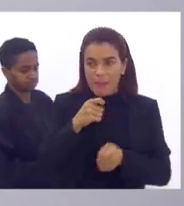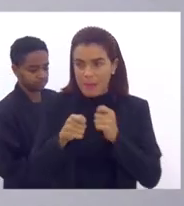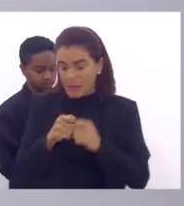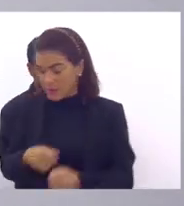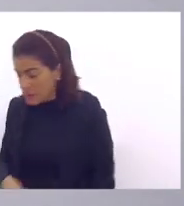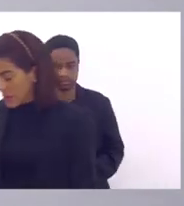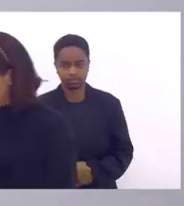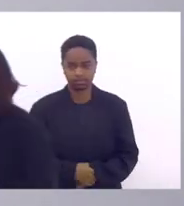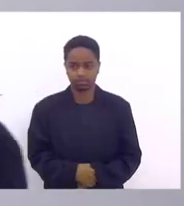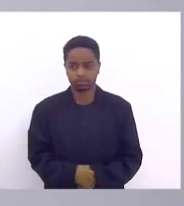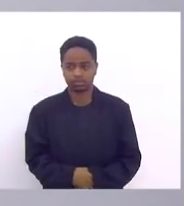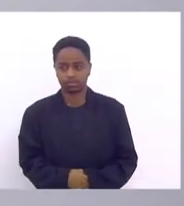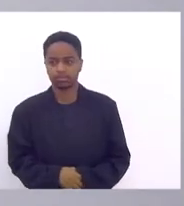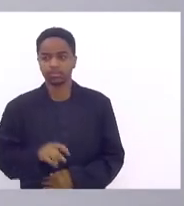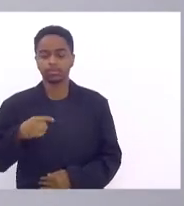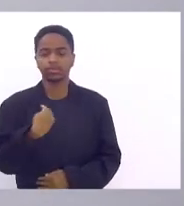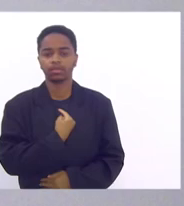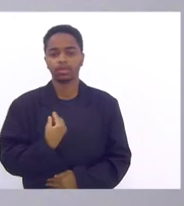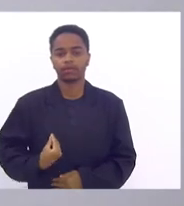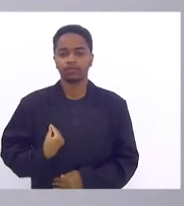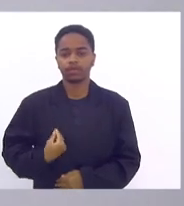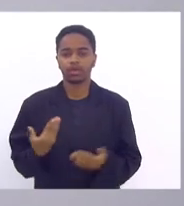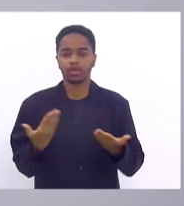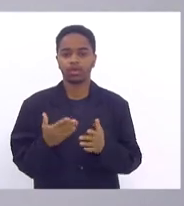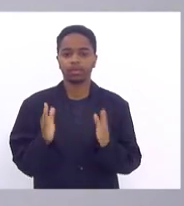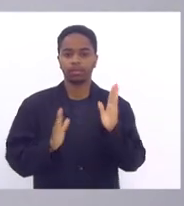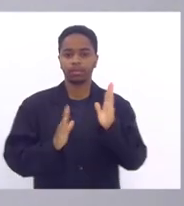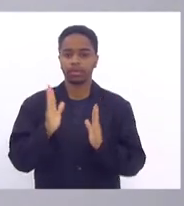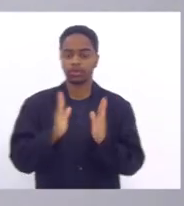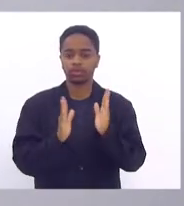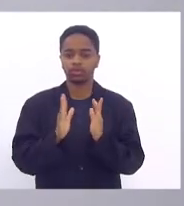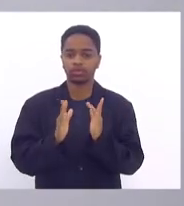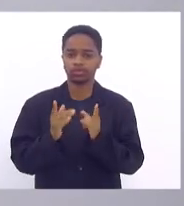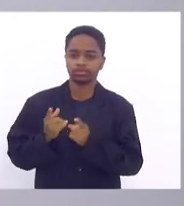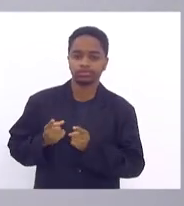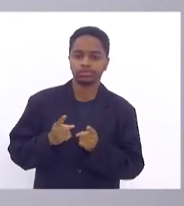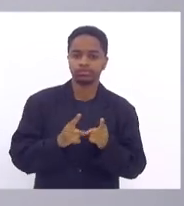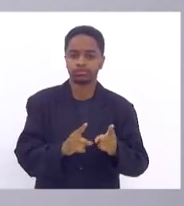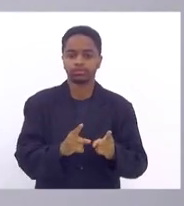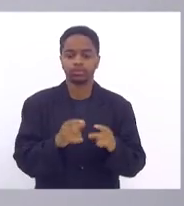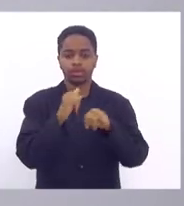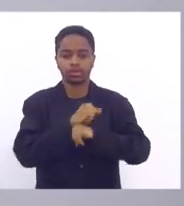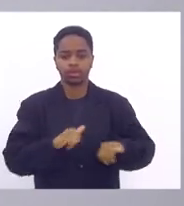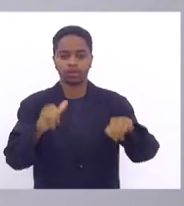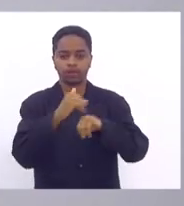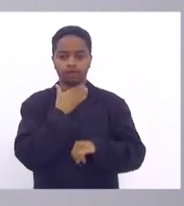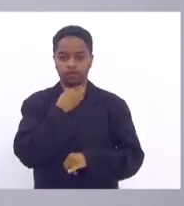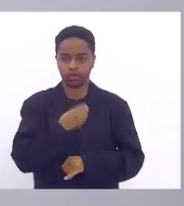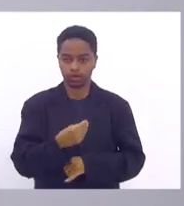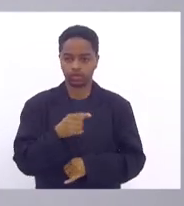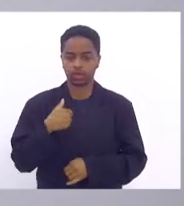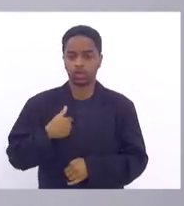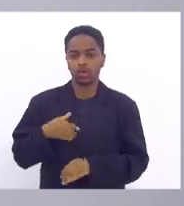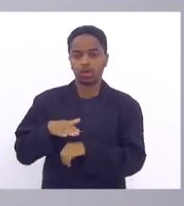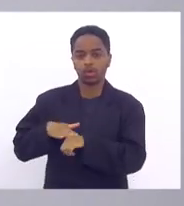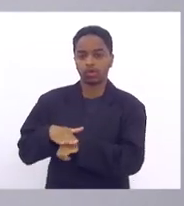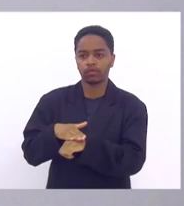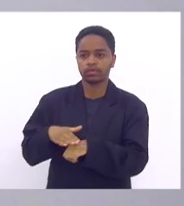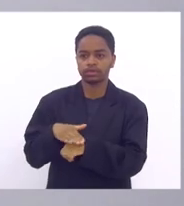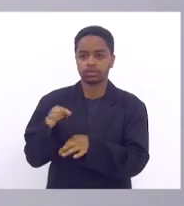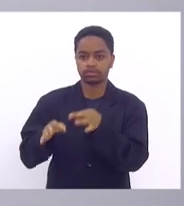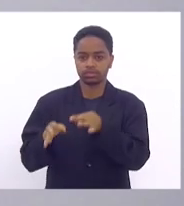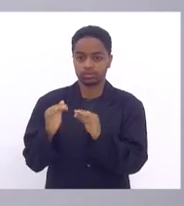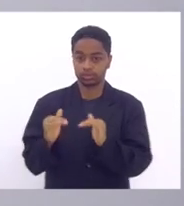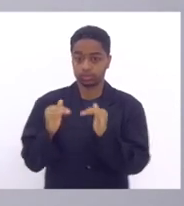Era de luta e combate à fake News conversava aqui de orelha aqui com com o desembargador